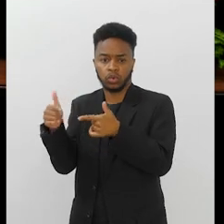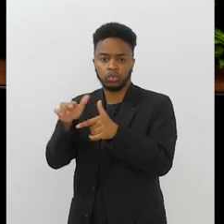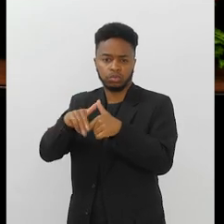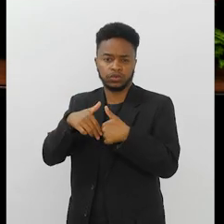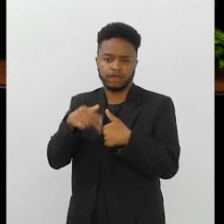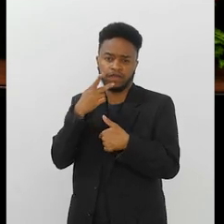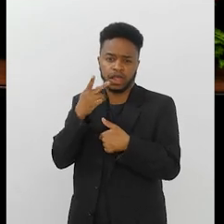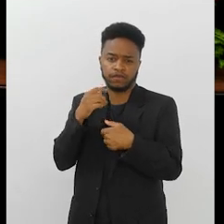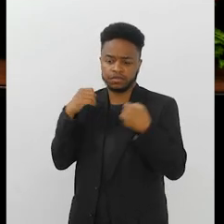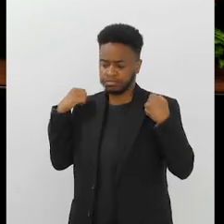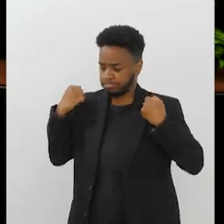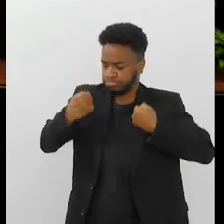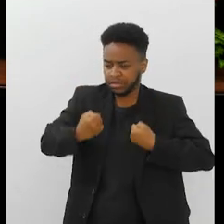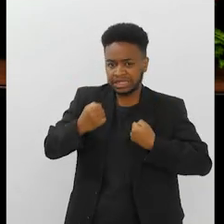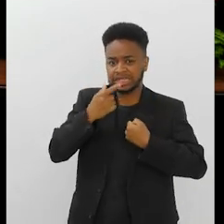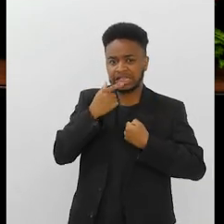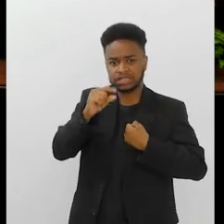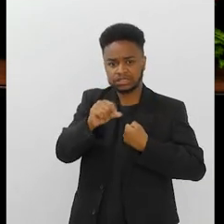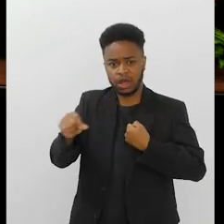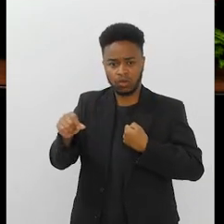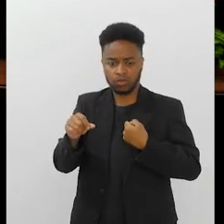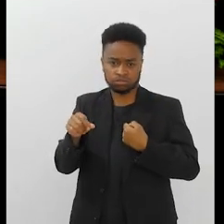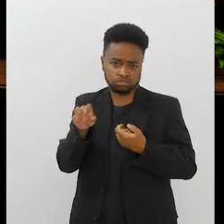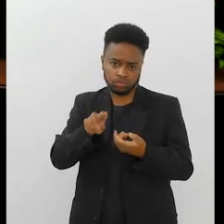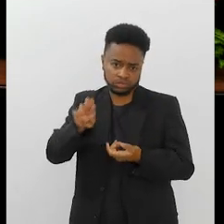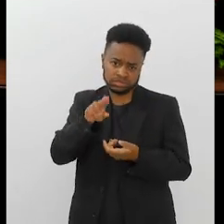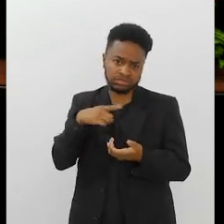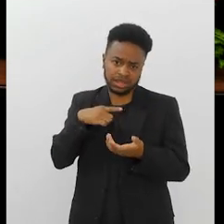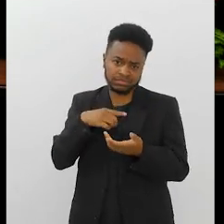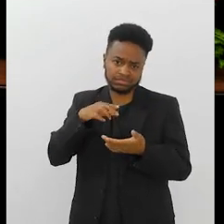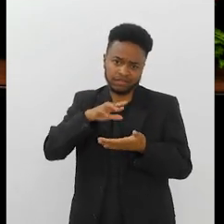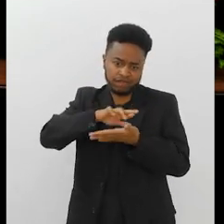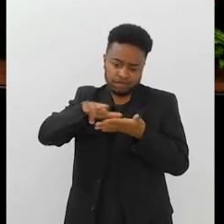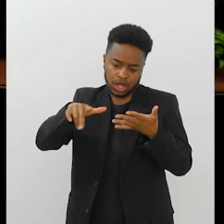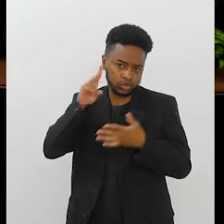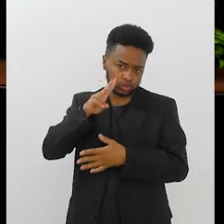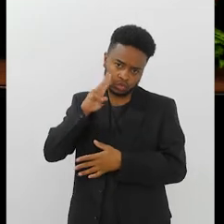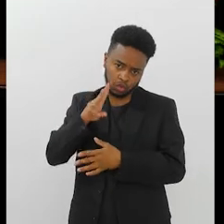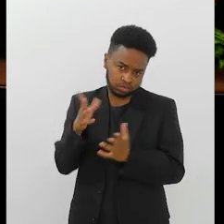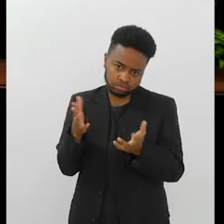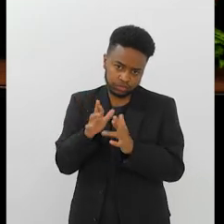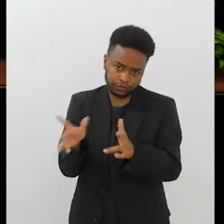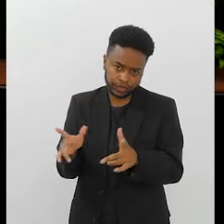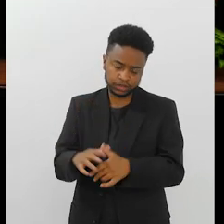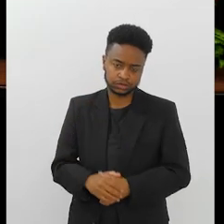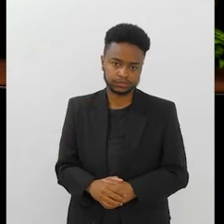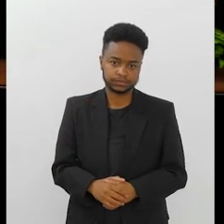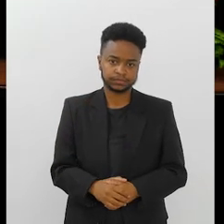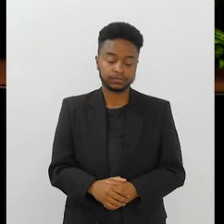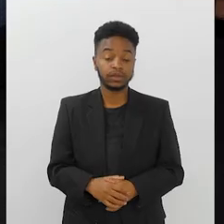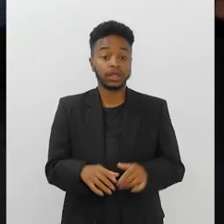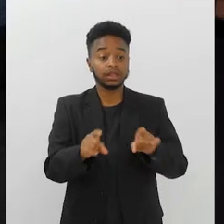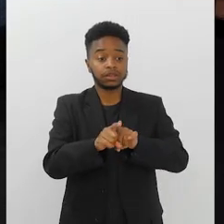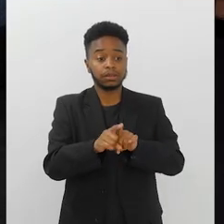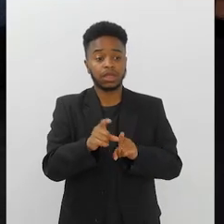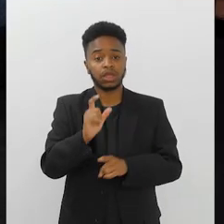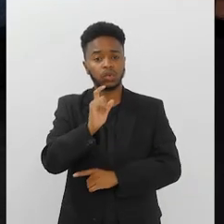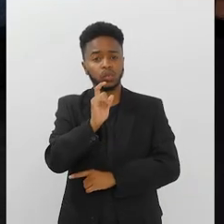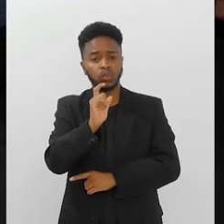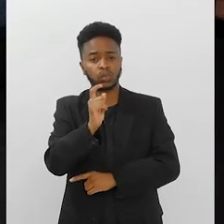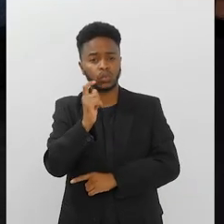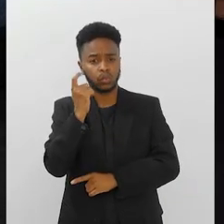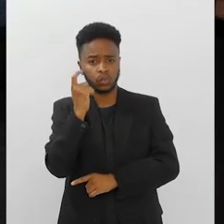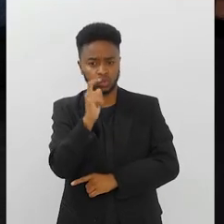e pelo saco de sal que eles ou seja Cada um fala uma uma questão sobre isso né o Islamismo